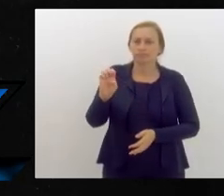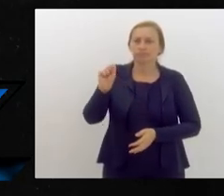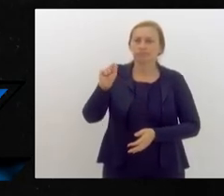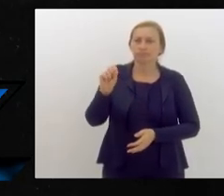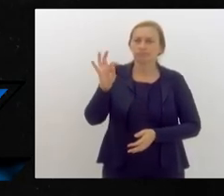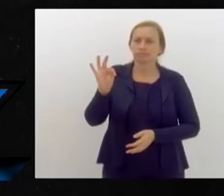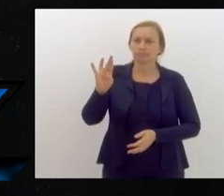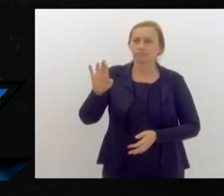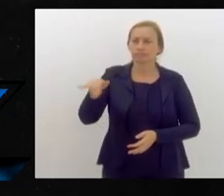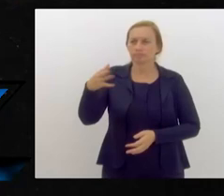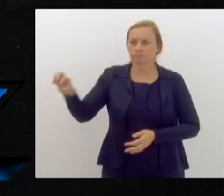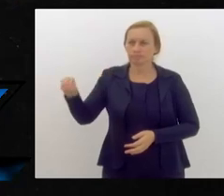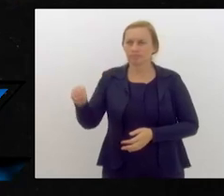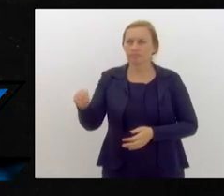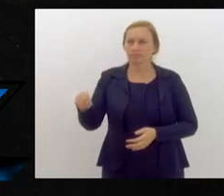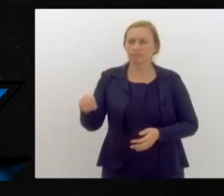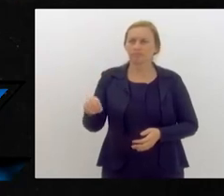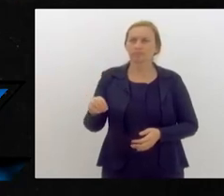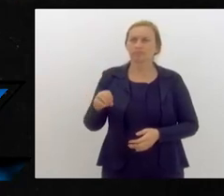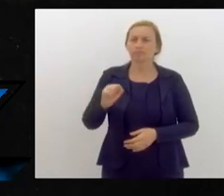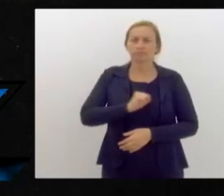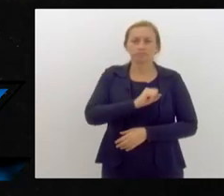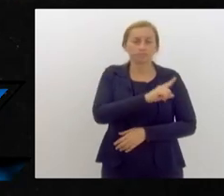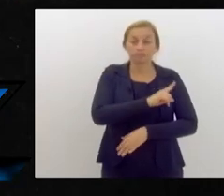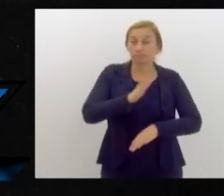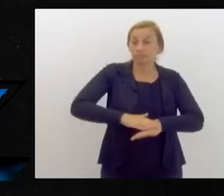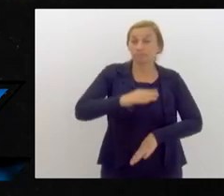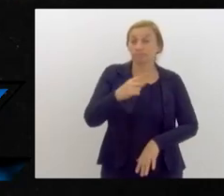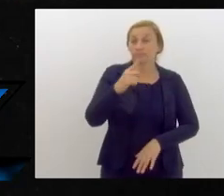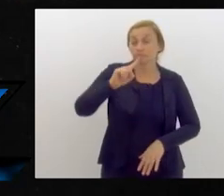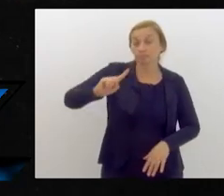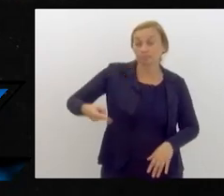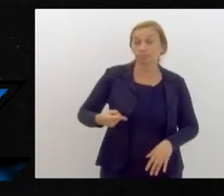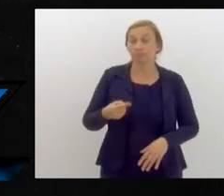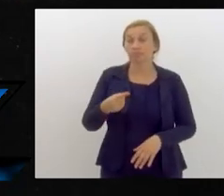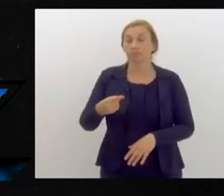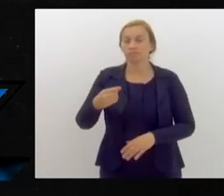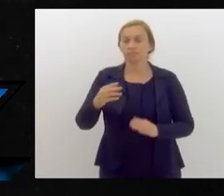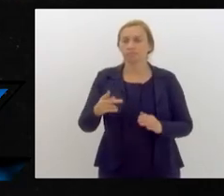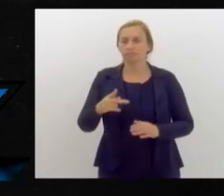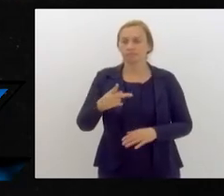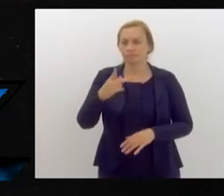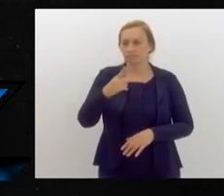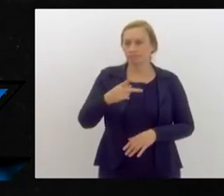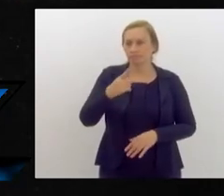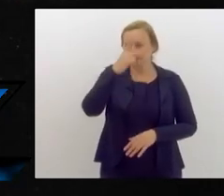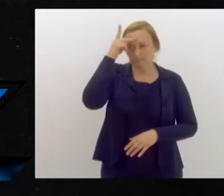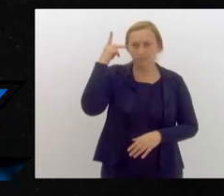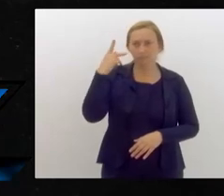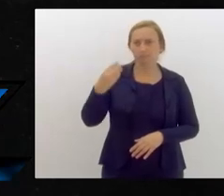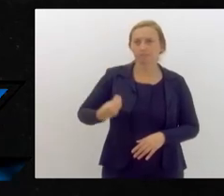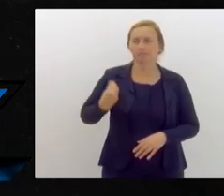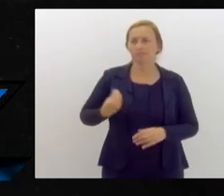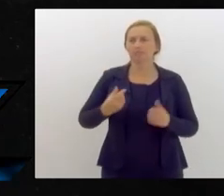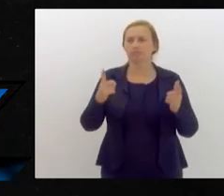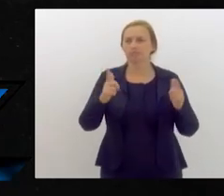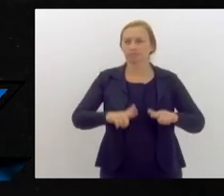é uma cidade de mais de um milhão de habitantes porque sempre esteve no contrato de concessão